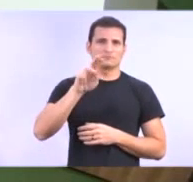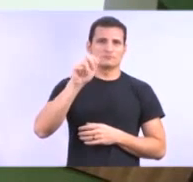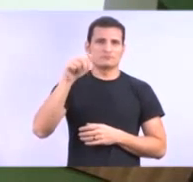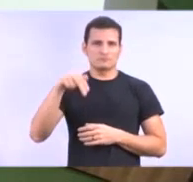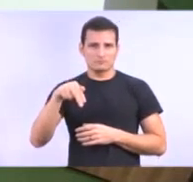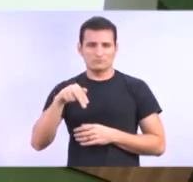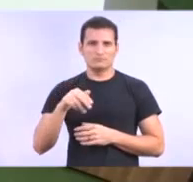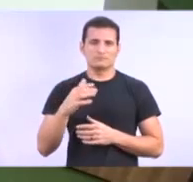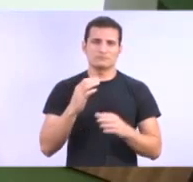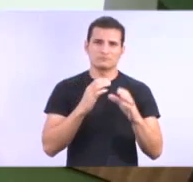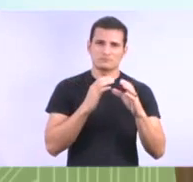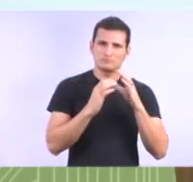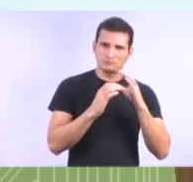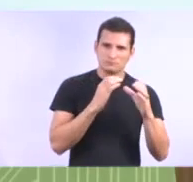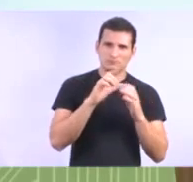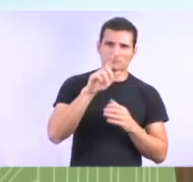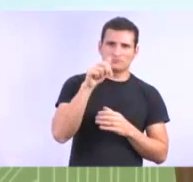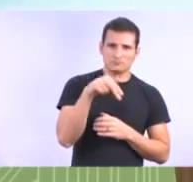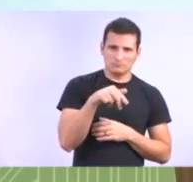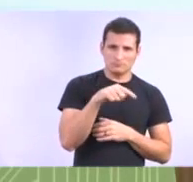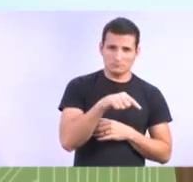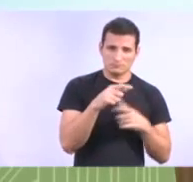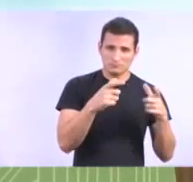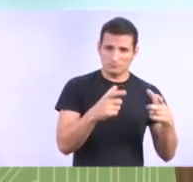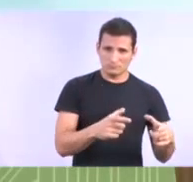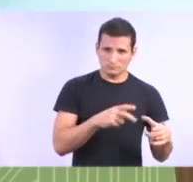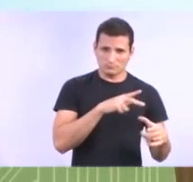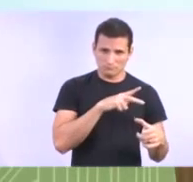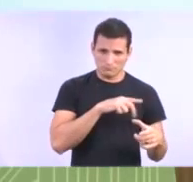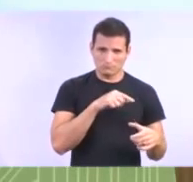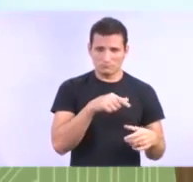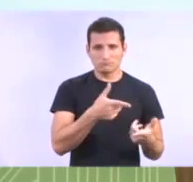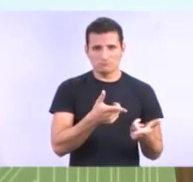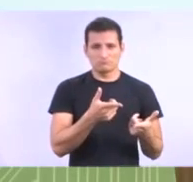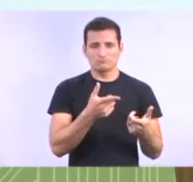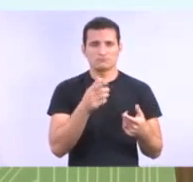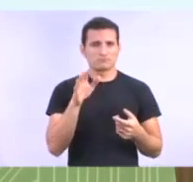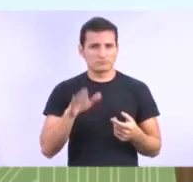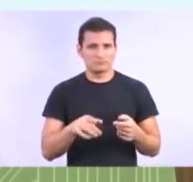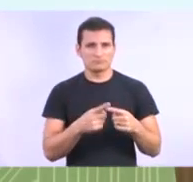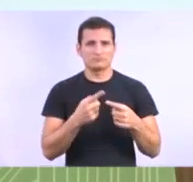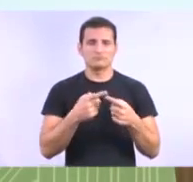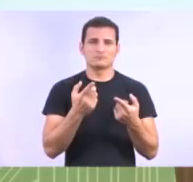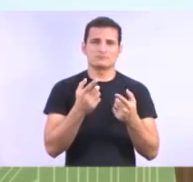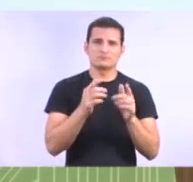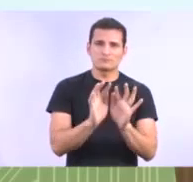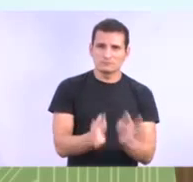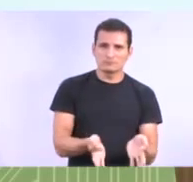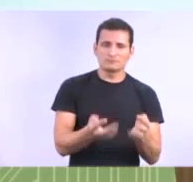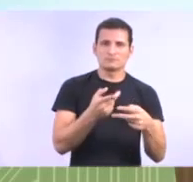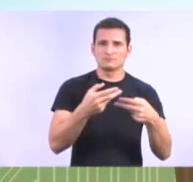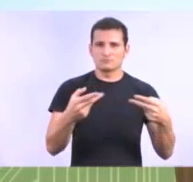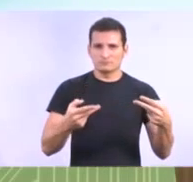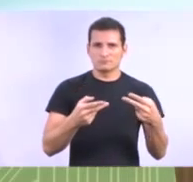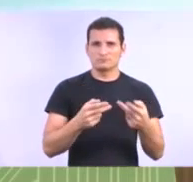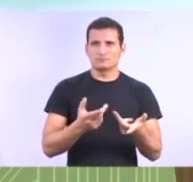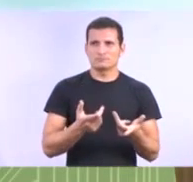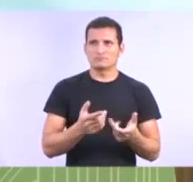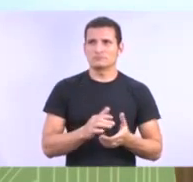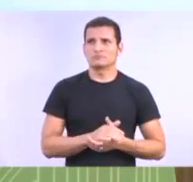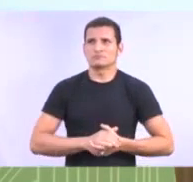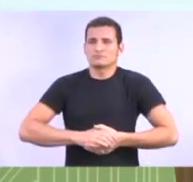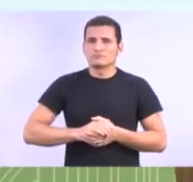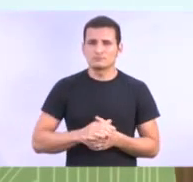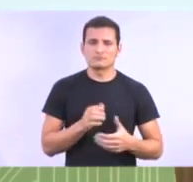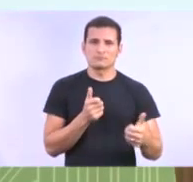LAN, em rede local, ela sai barata, né, porque são dispositivos mais simples, são dispositivos mais próximos.